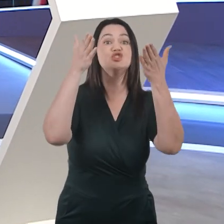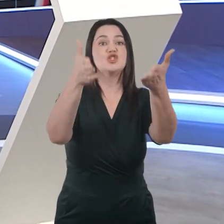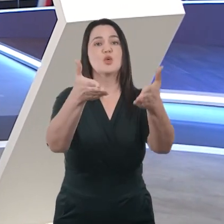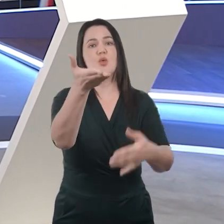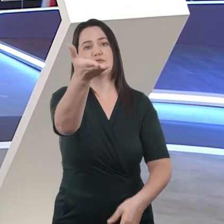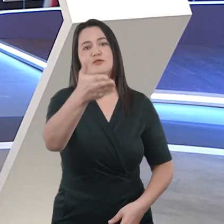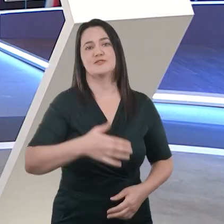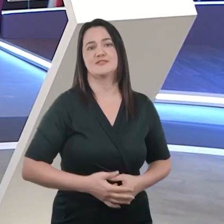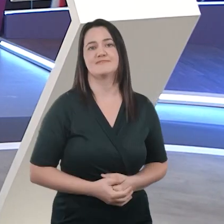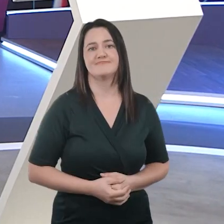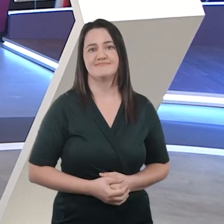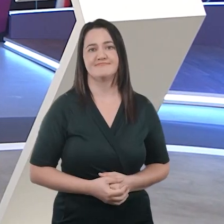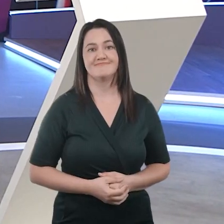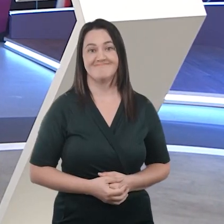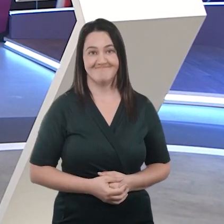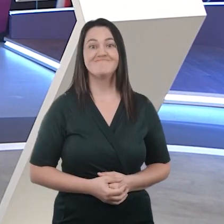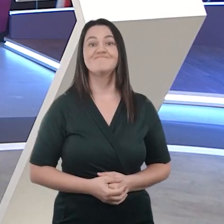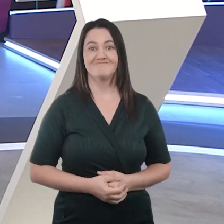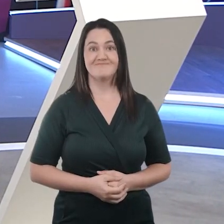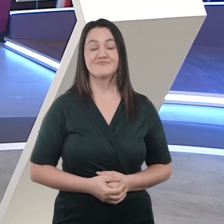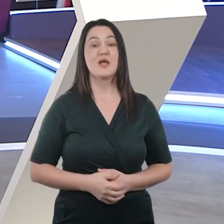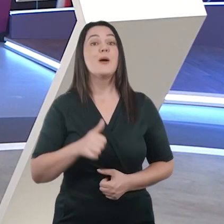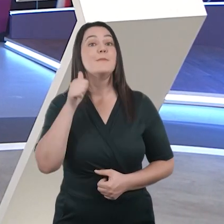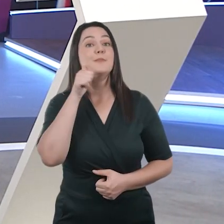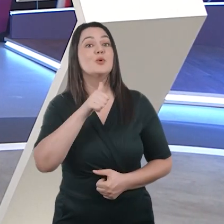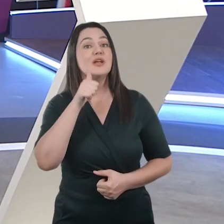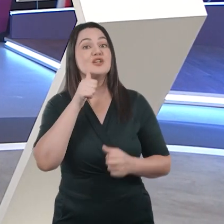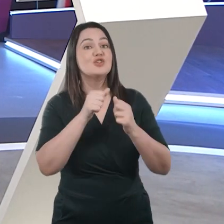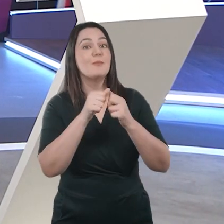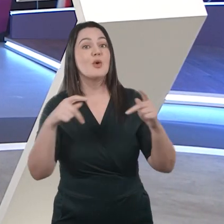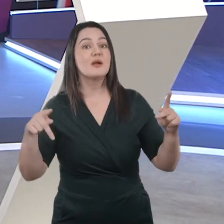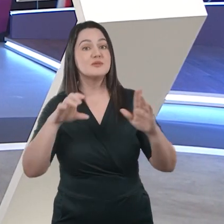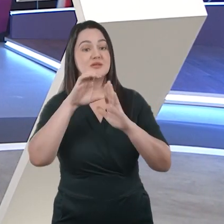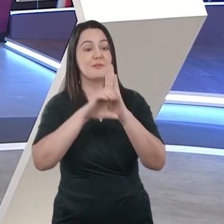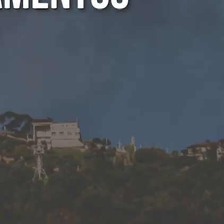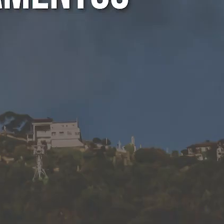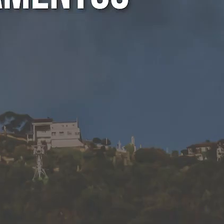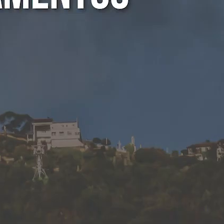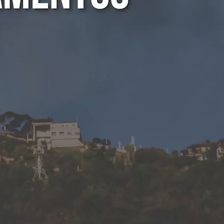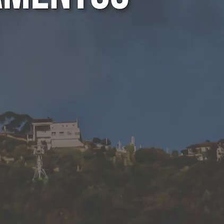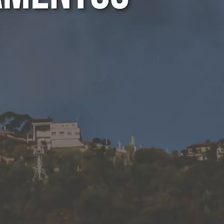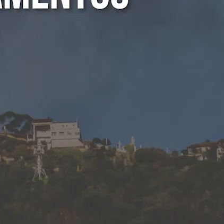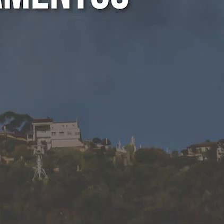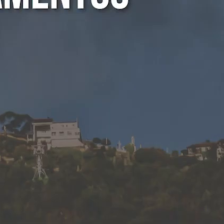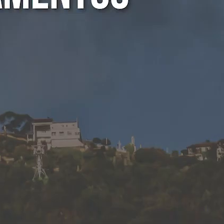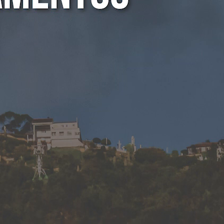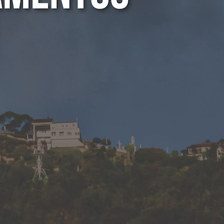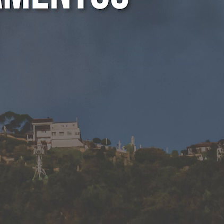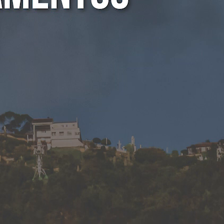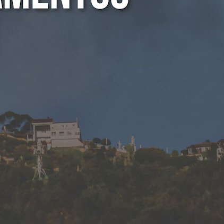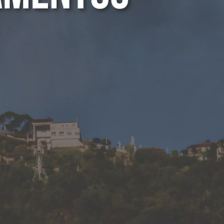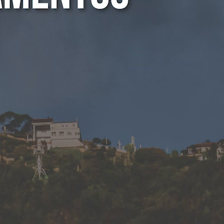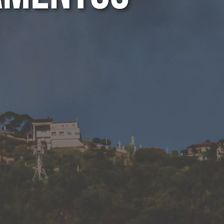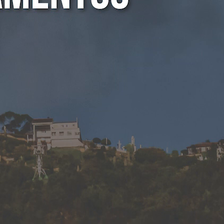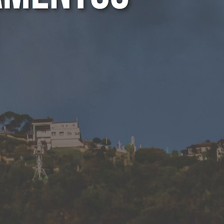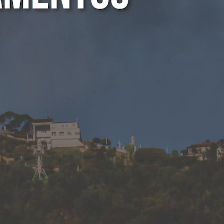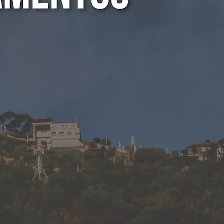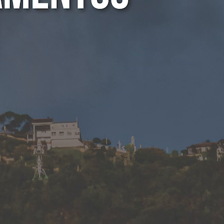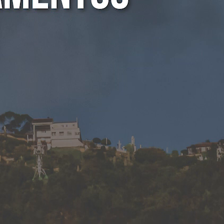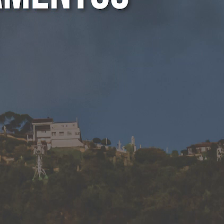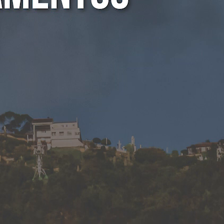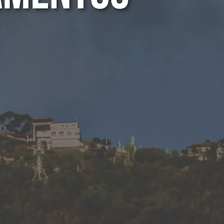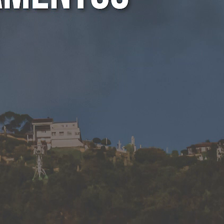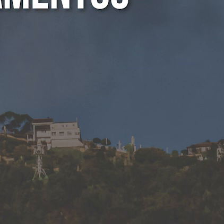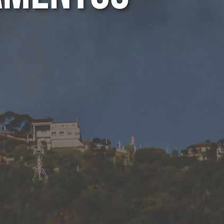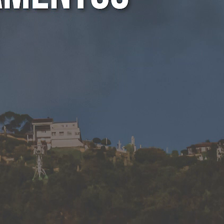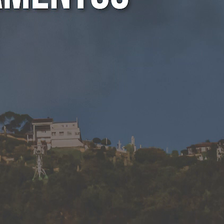Apocalipse 12:17? Onde podemos encontrá-la? Eu não tenho dúvidas. É uma comunidade de verdade e